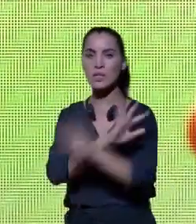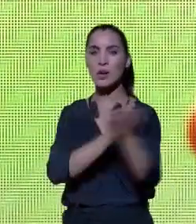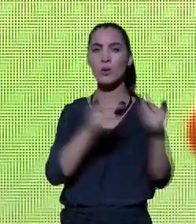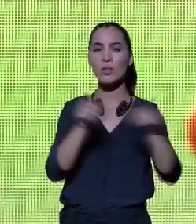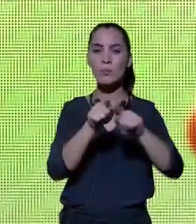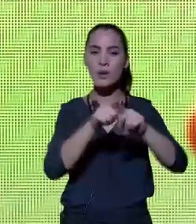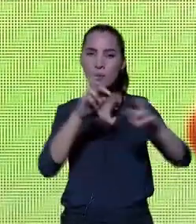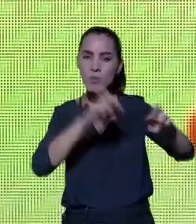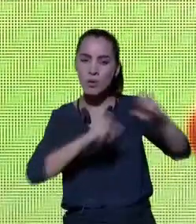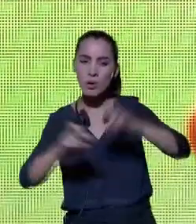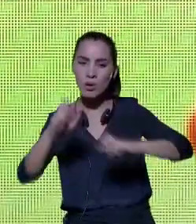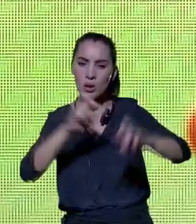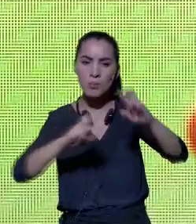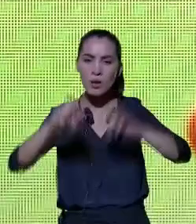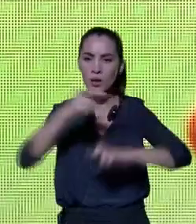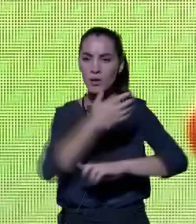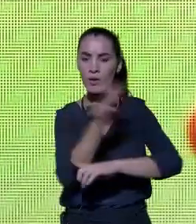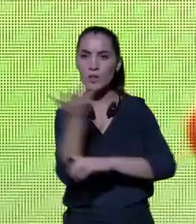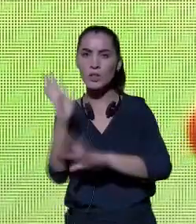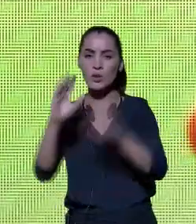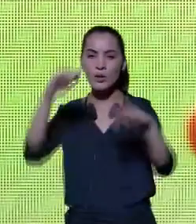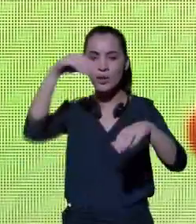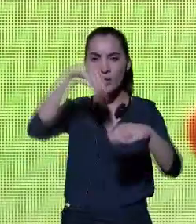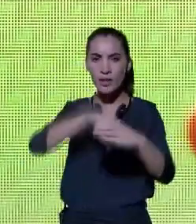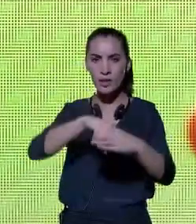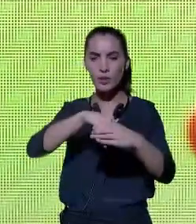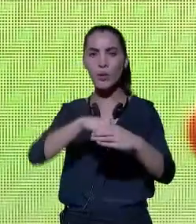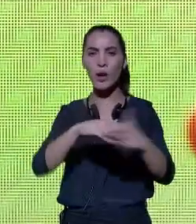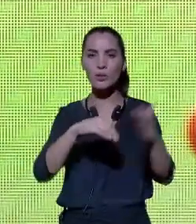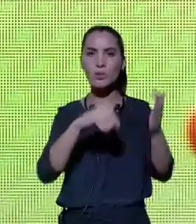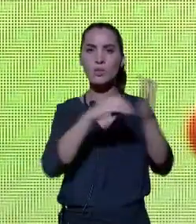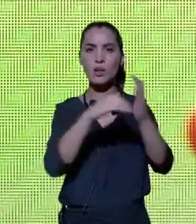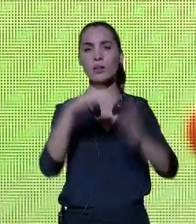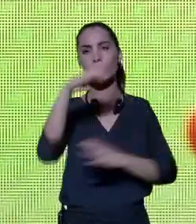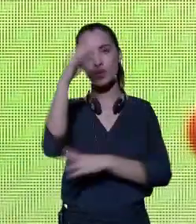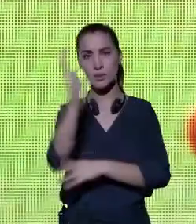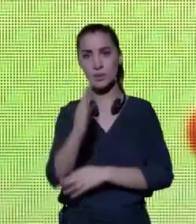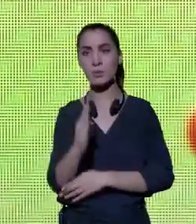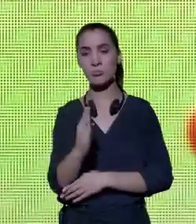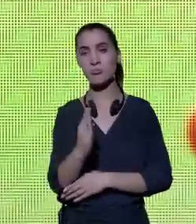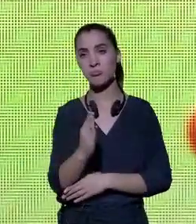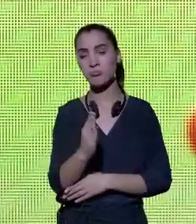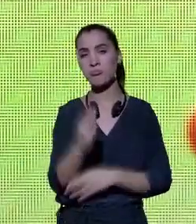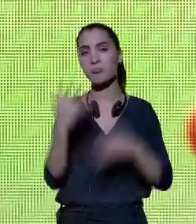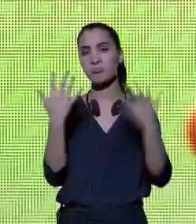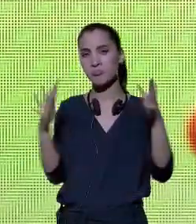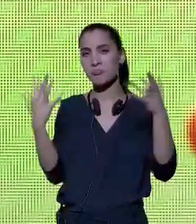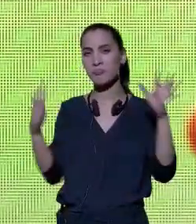Cobertura Vegetal no Cerrado Brasileiro. É um projeto de...